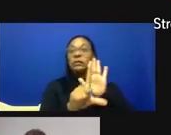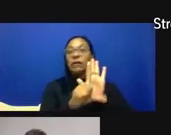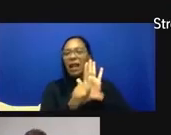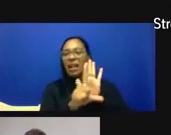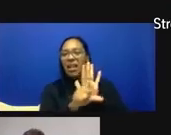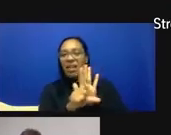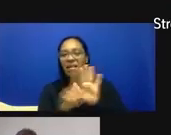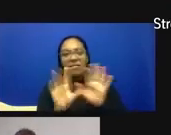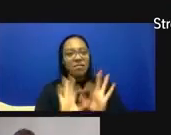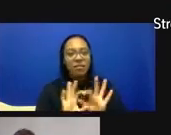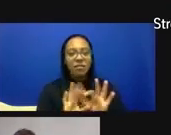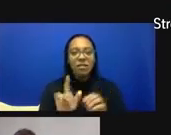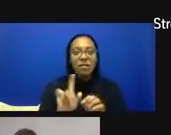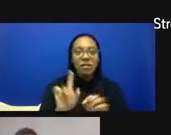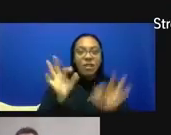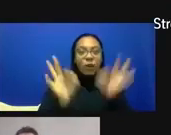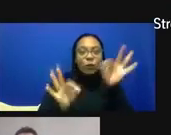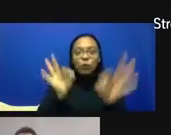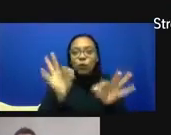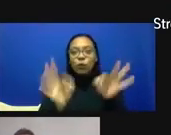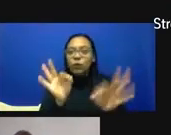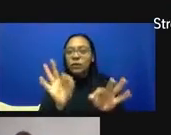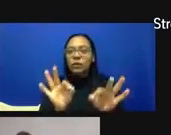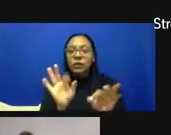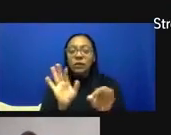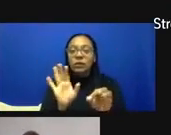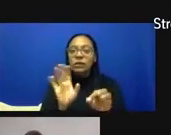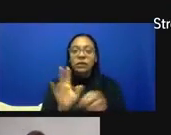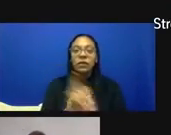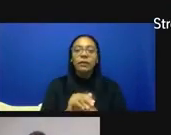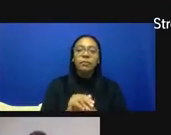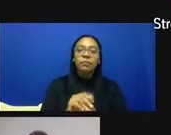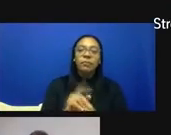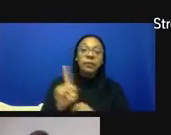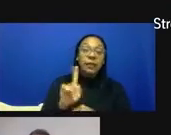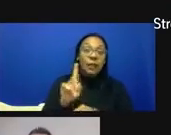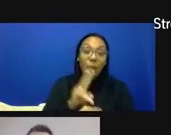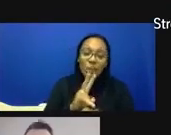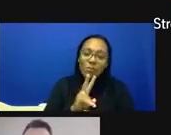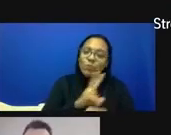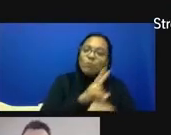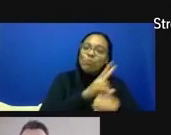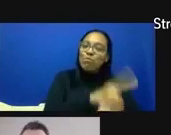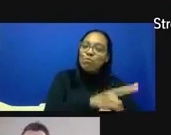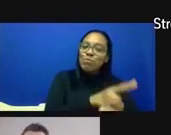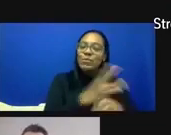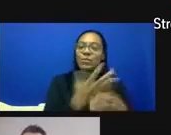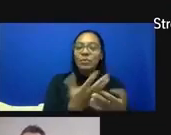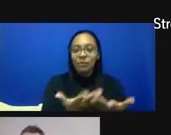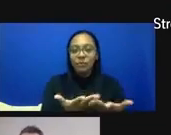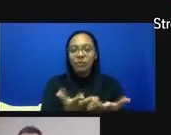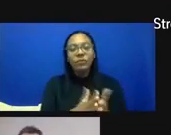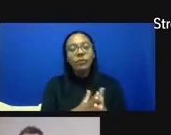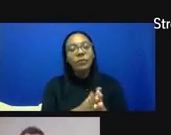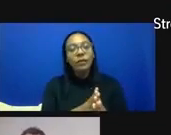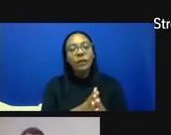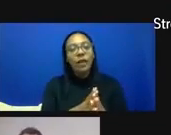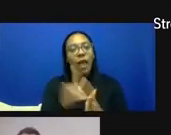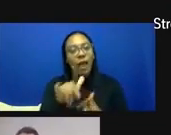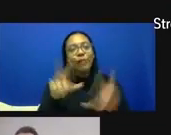na justiça para, de fato, proteger a criança. Esse é um tema muito complexo, que, como a gente